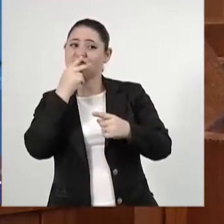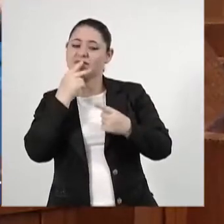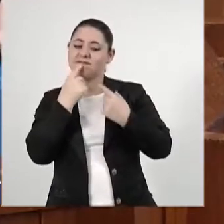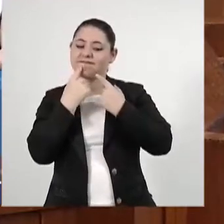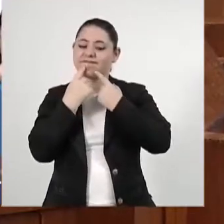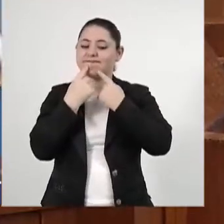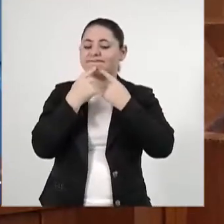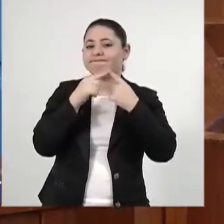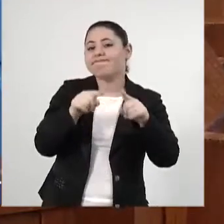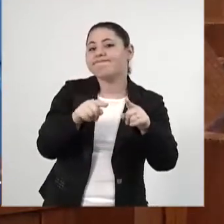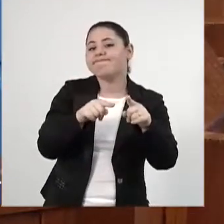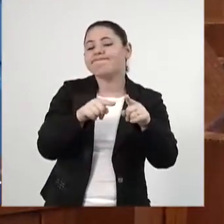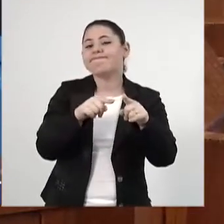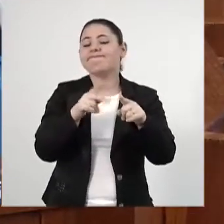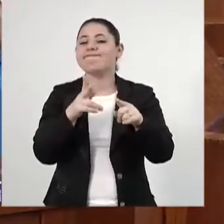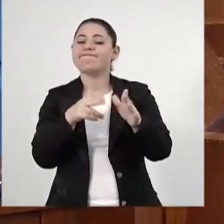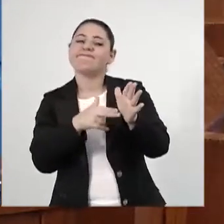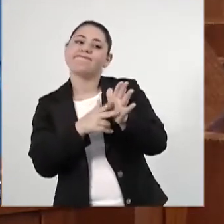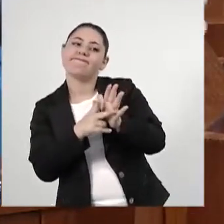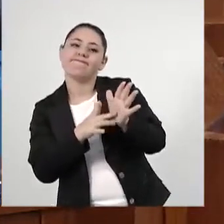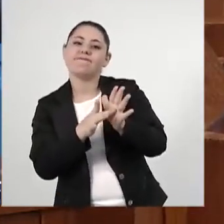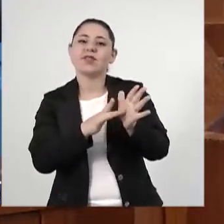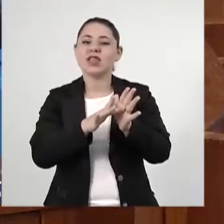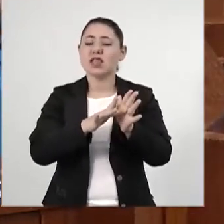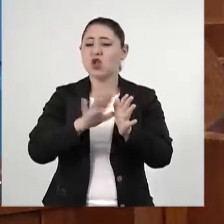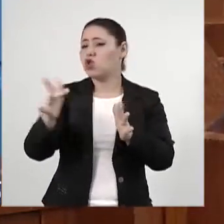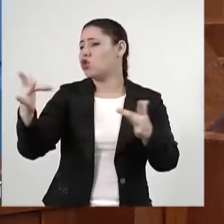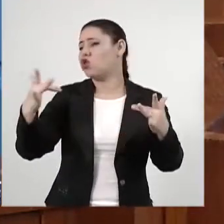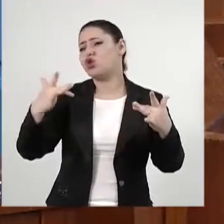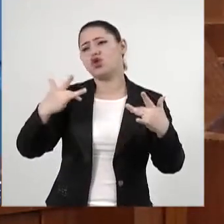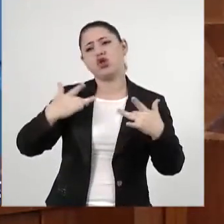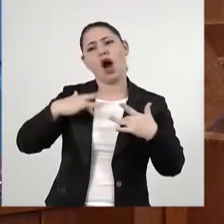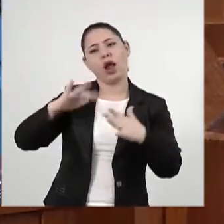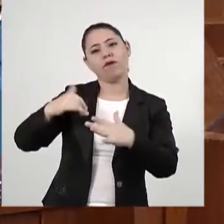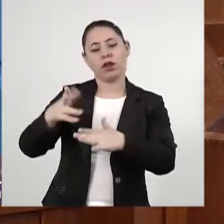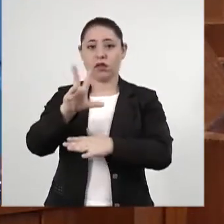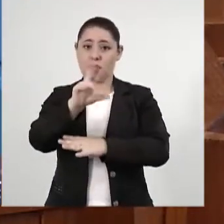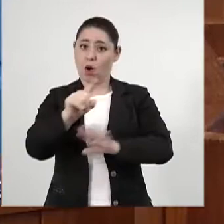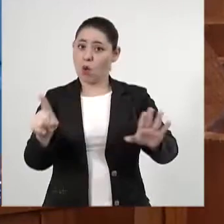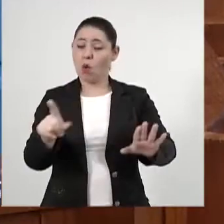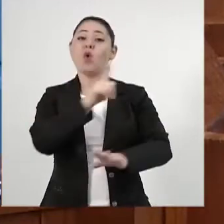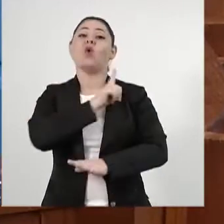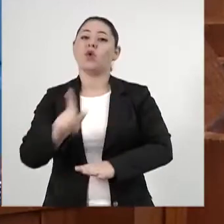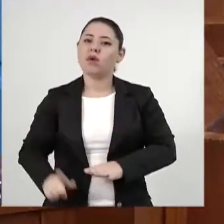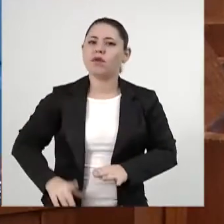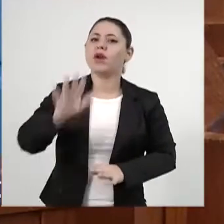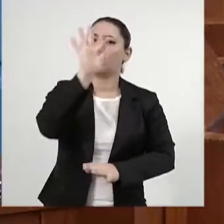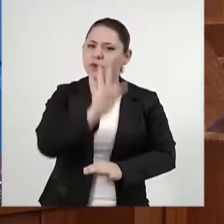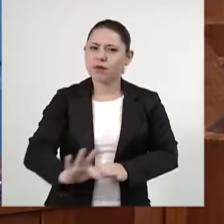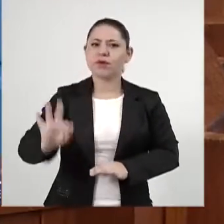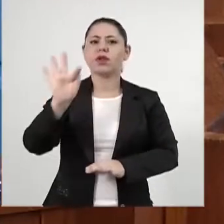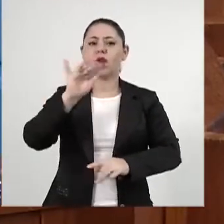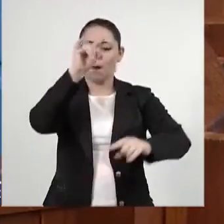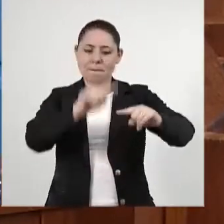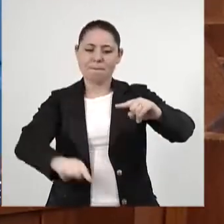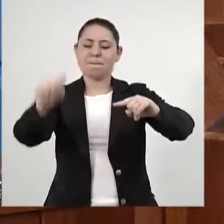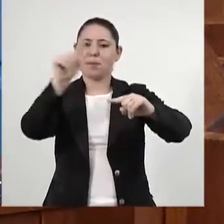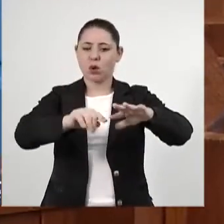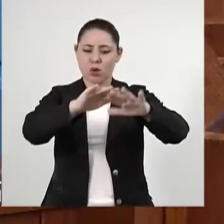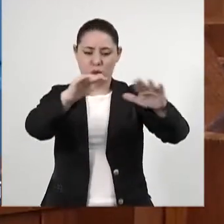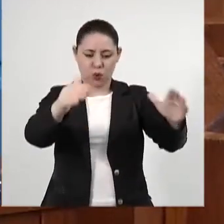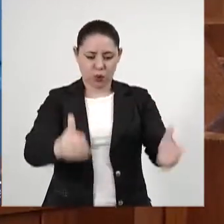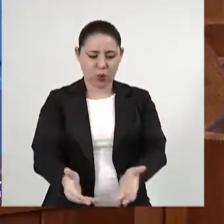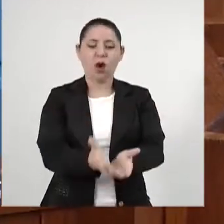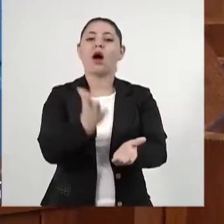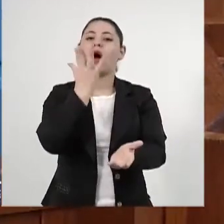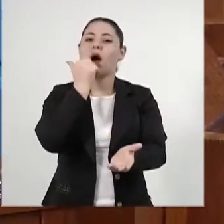que o coitado está lá fora, mas não fala onde está. O senhor tem que dizer, o governo federal está coibindo que